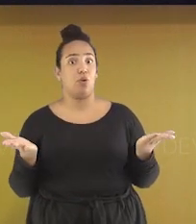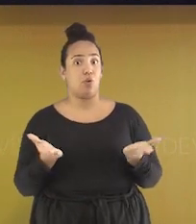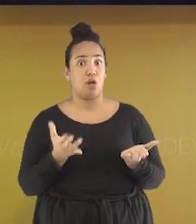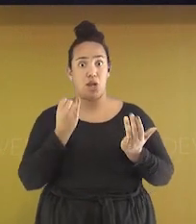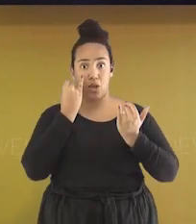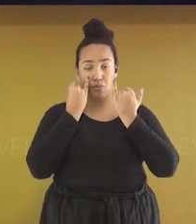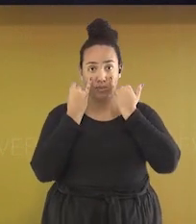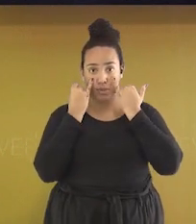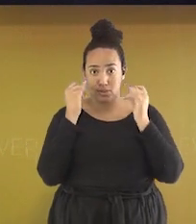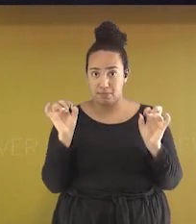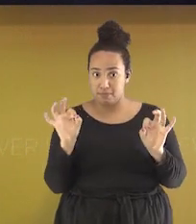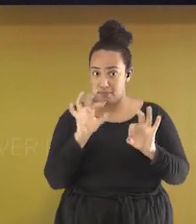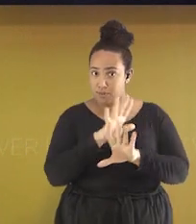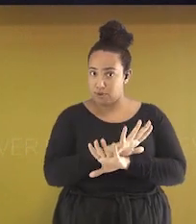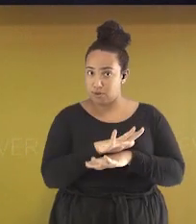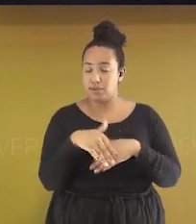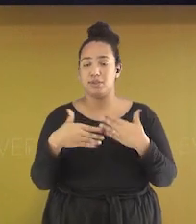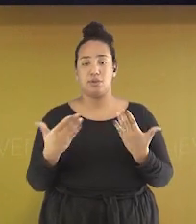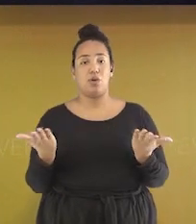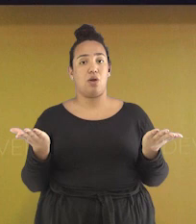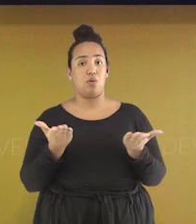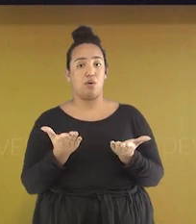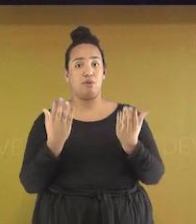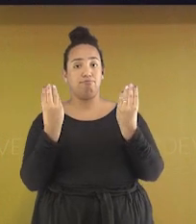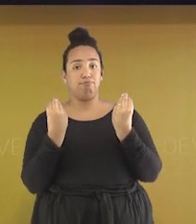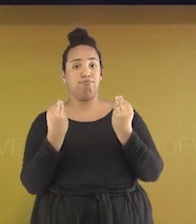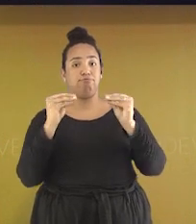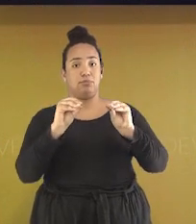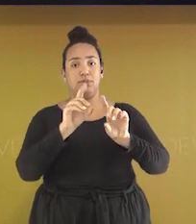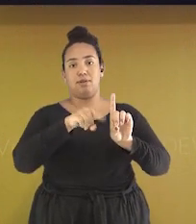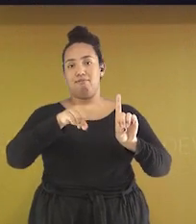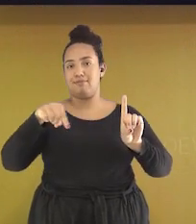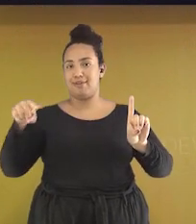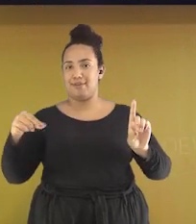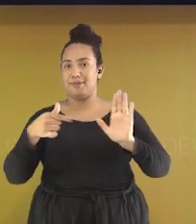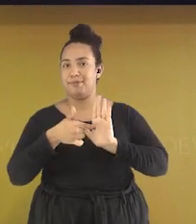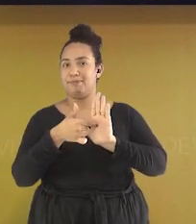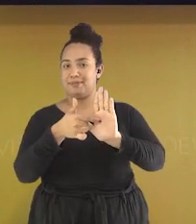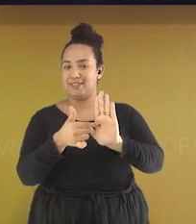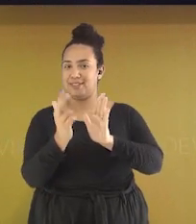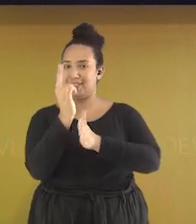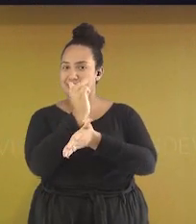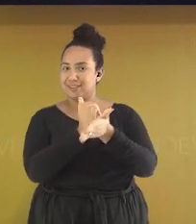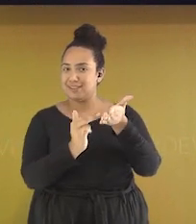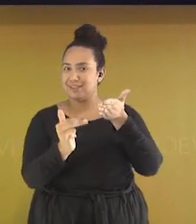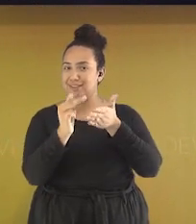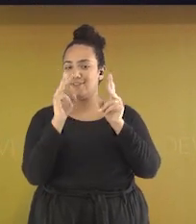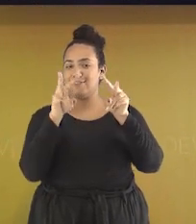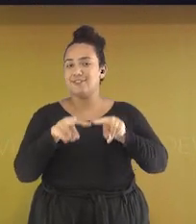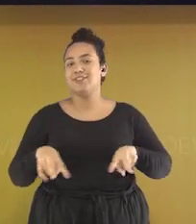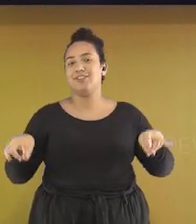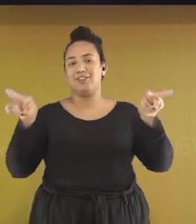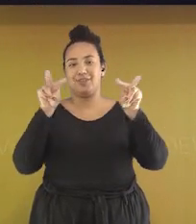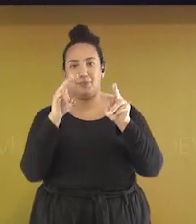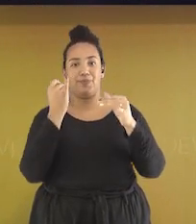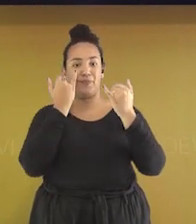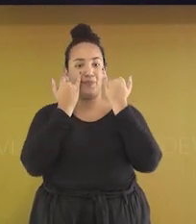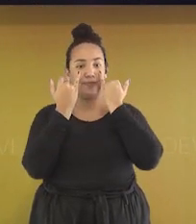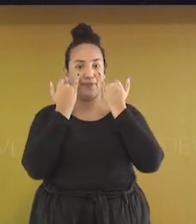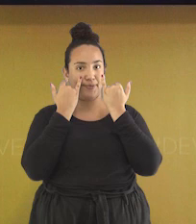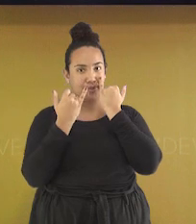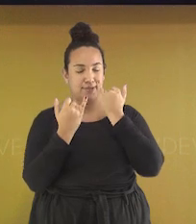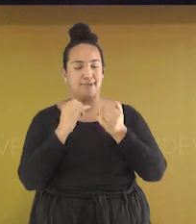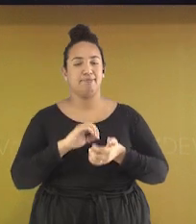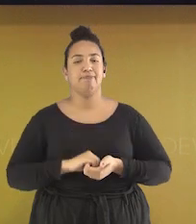esses dados, vamos colocá-los em um gráfico para expressar de forma visual as informações que a